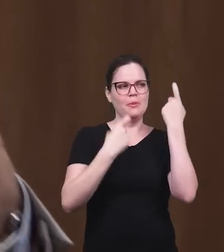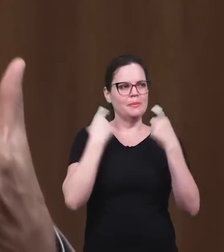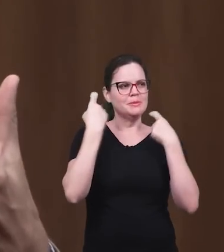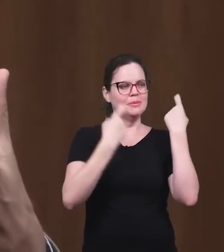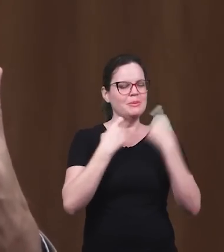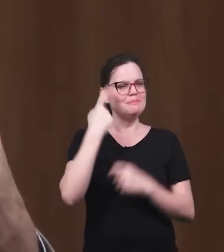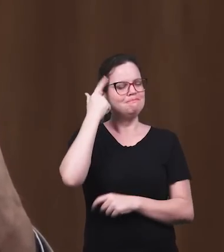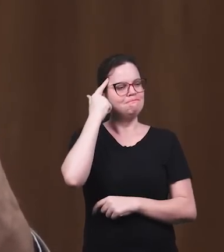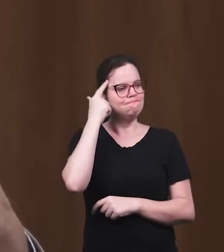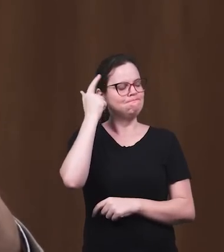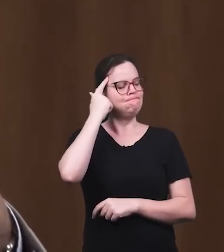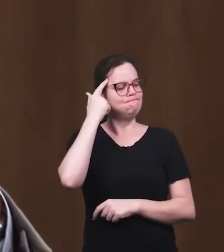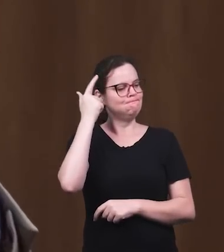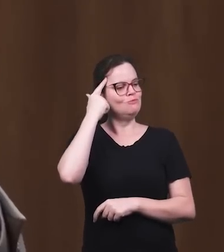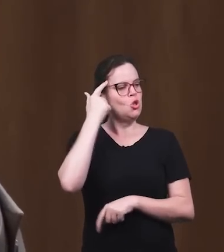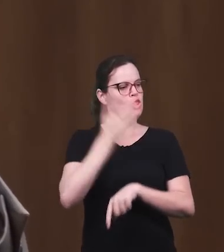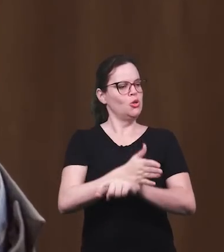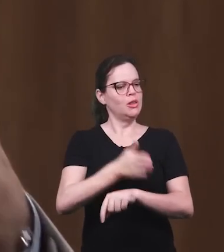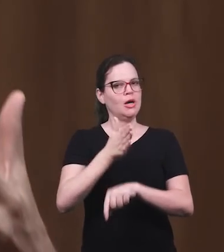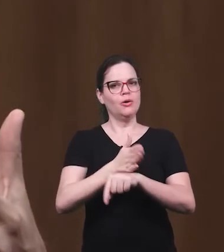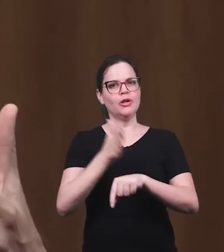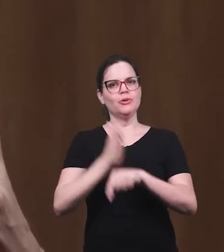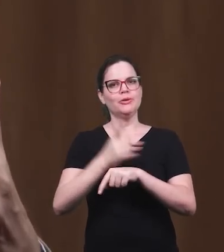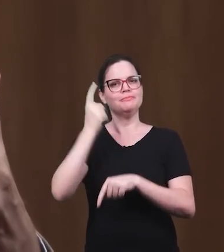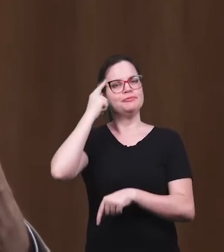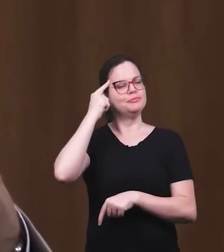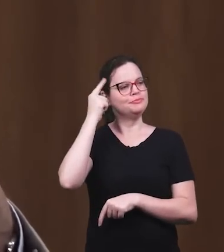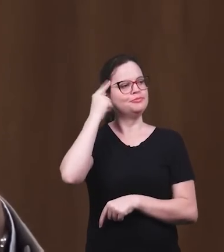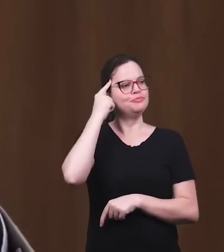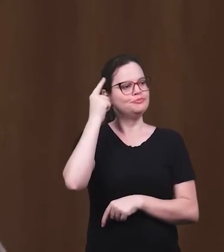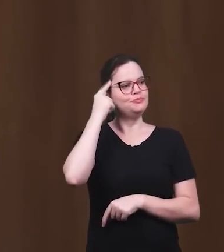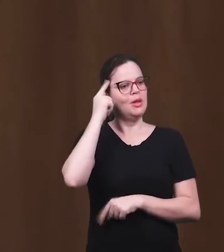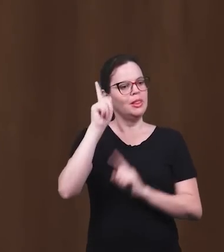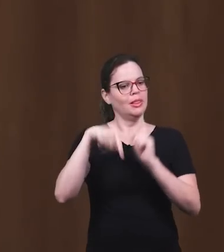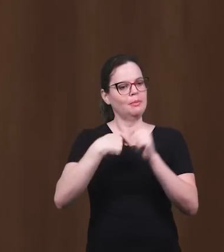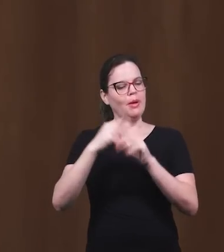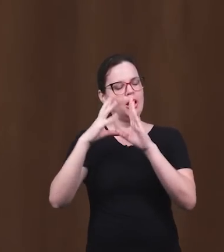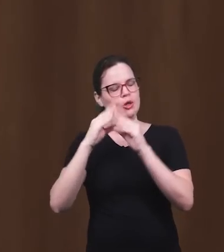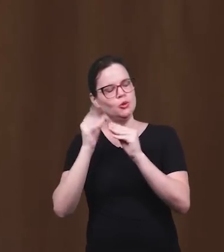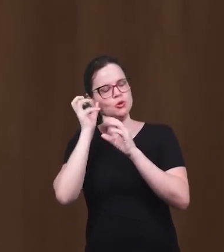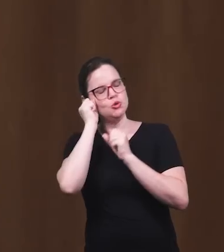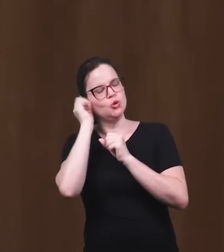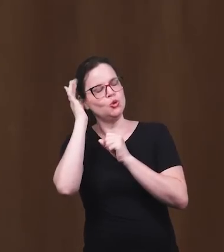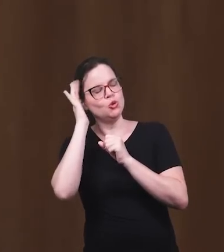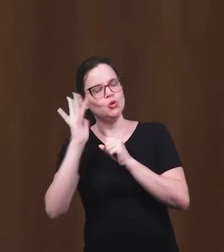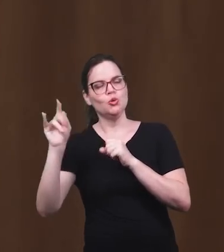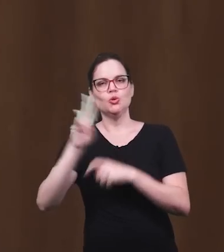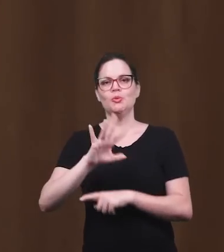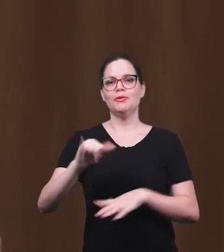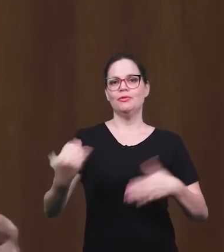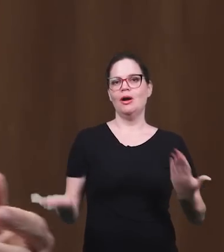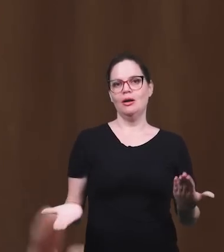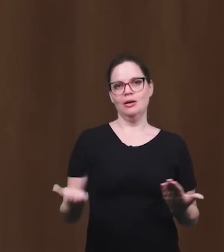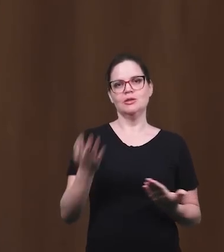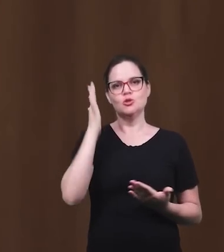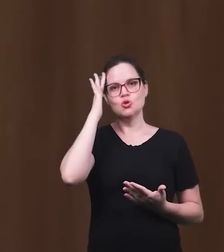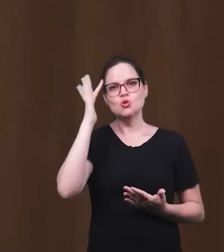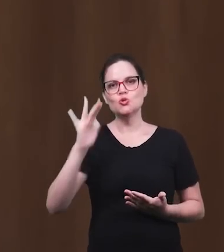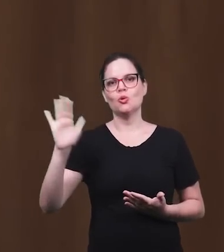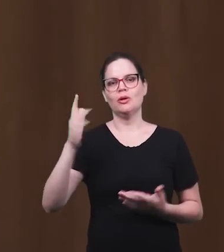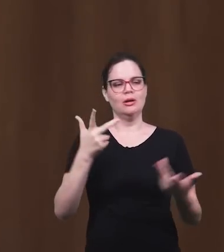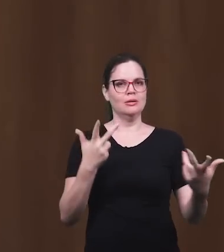muito preocupado com uma coisa, você está pensando aquilo o tempo todo, à noite você vai ter sonhos com aquilo. Você passou o dia inteiro trabalhando num